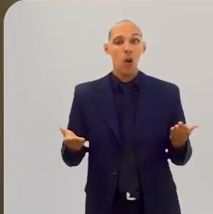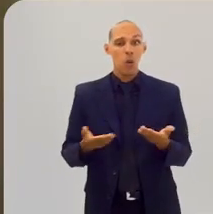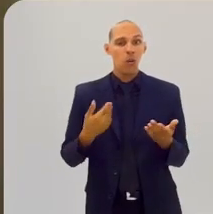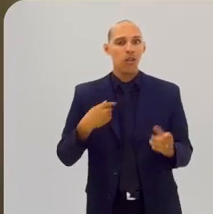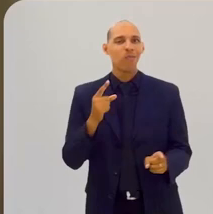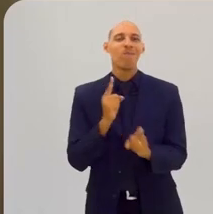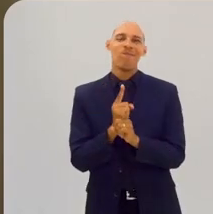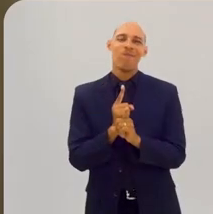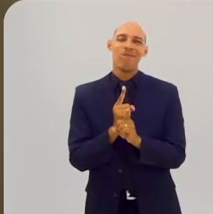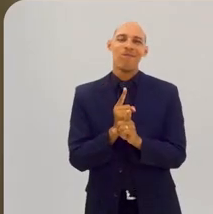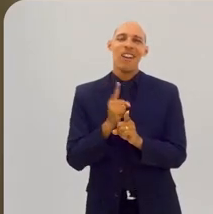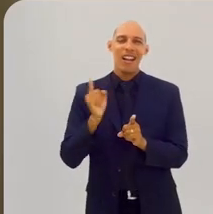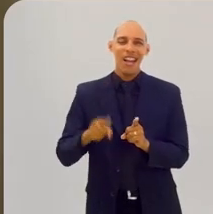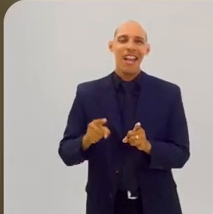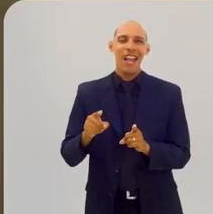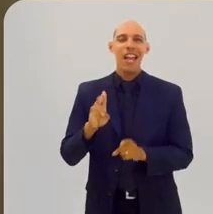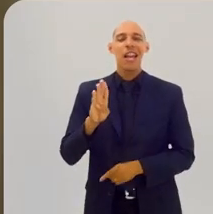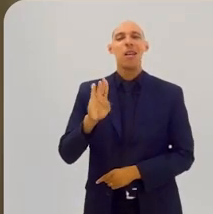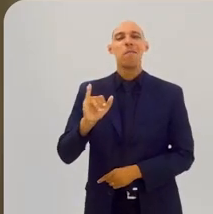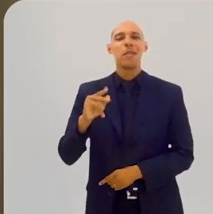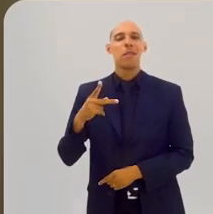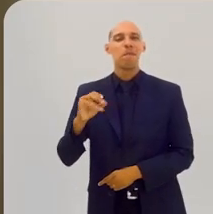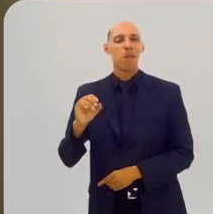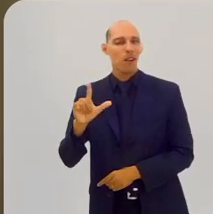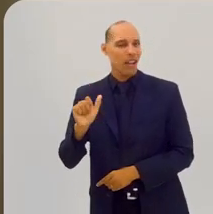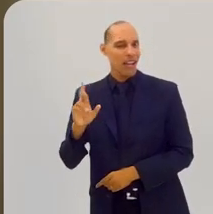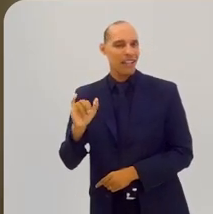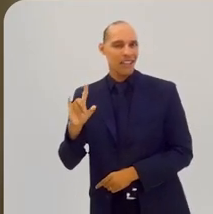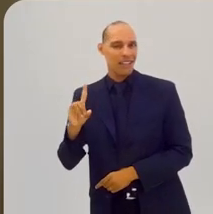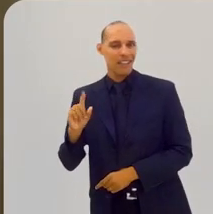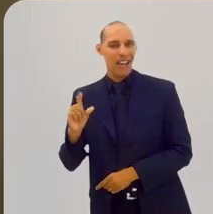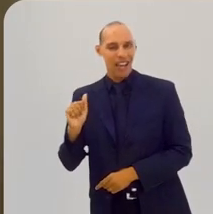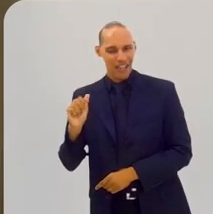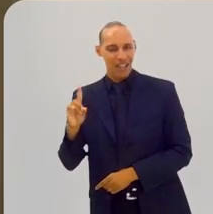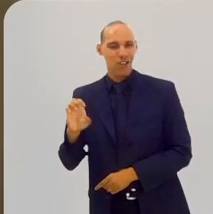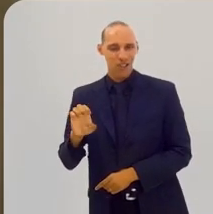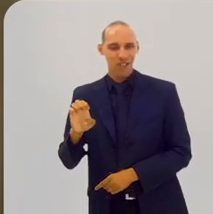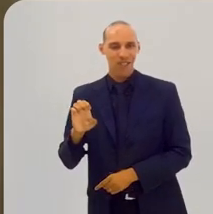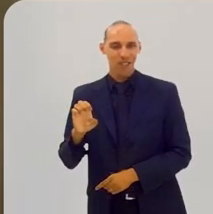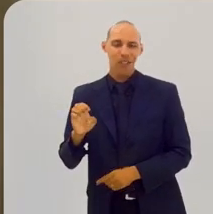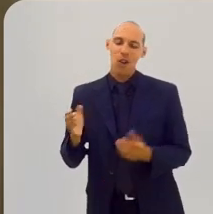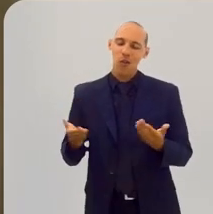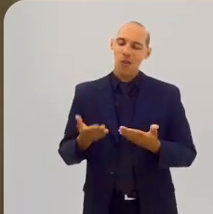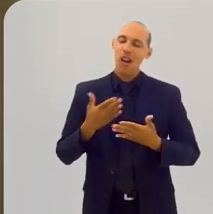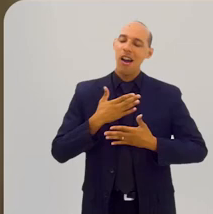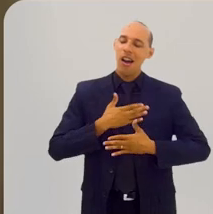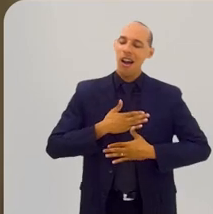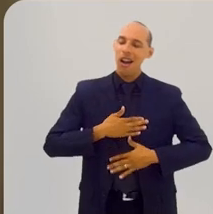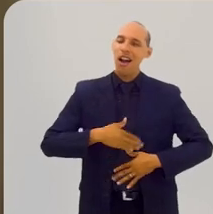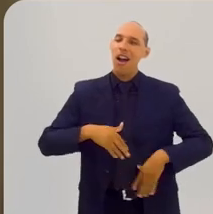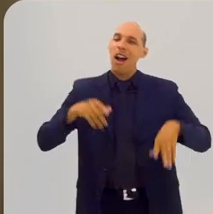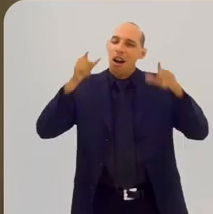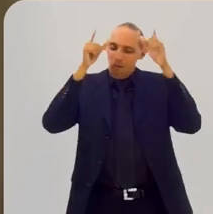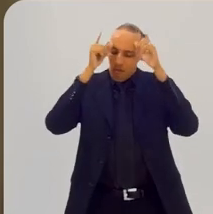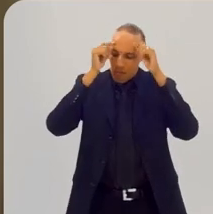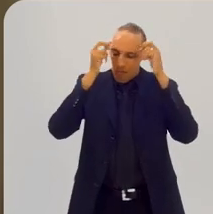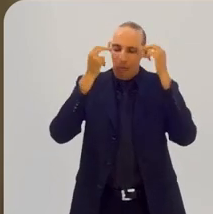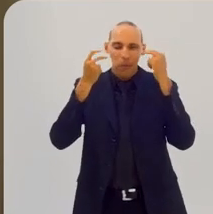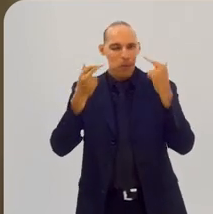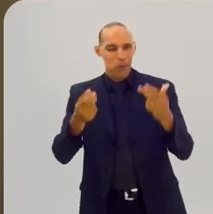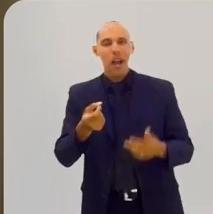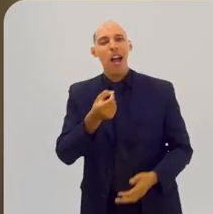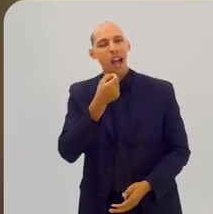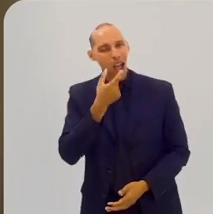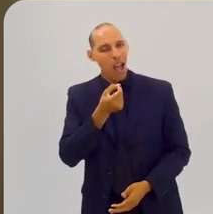eu tenho um diagnóstico de bipolaridade Então hoje tá tranquilo já tomou estabilizador de